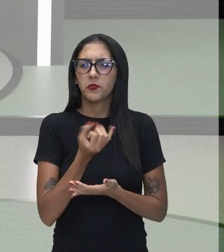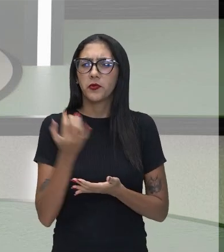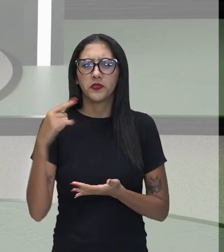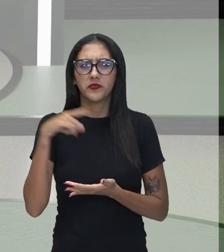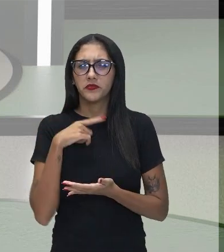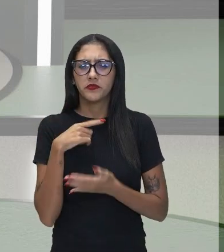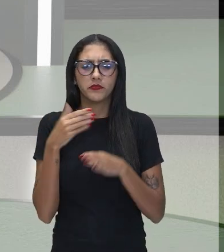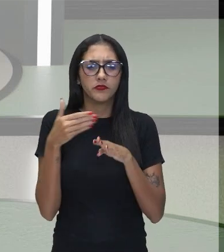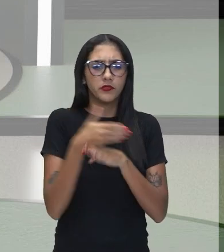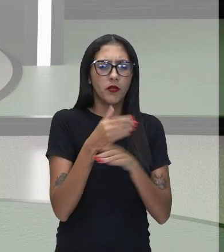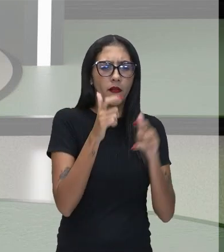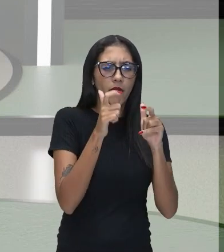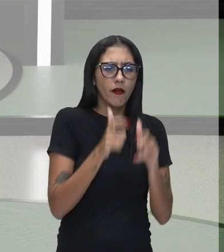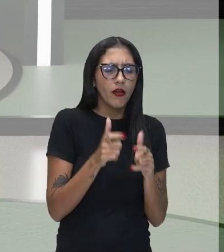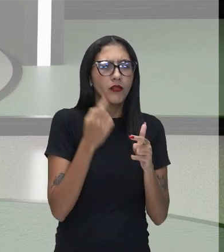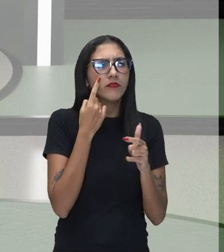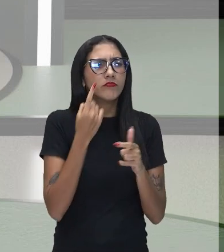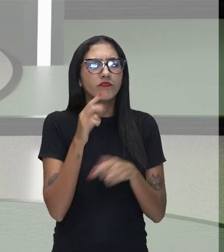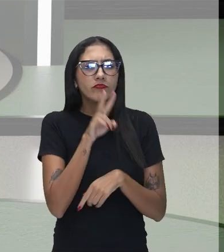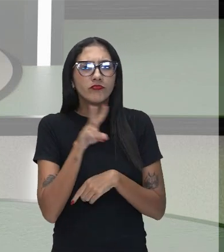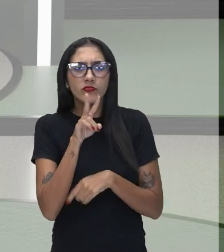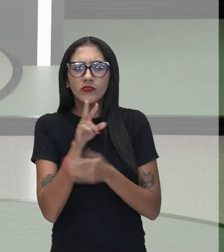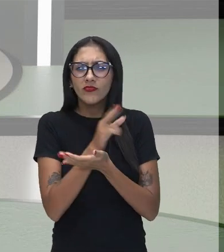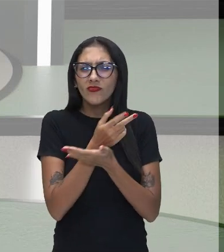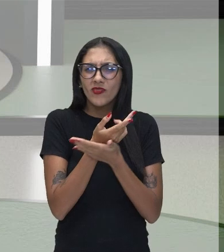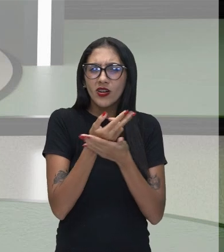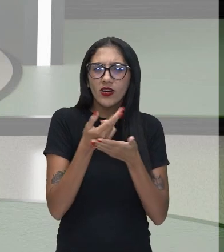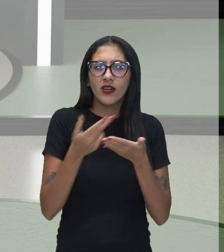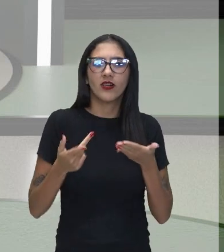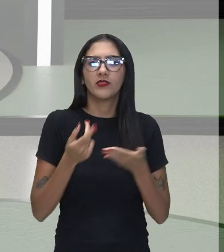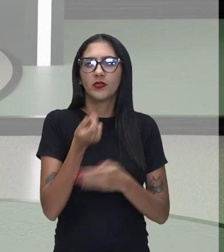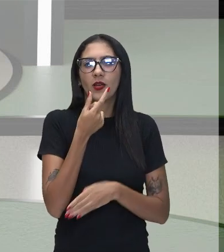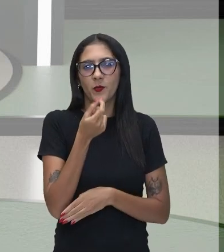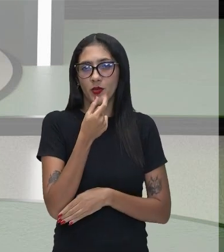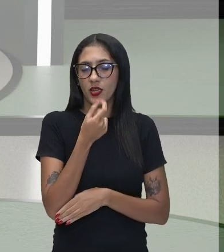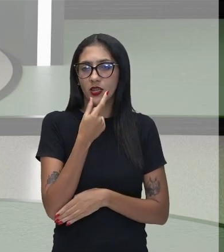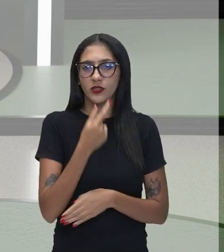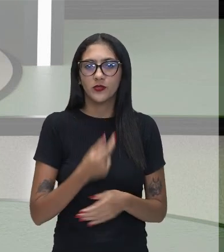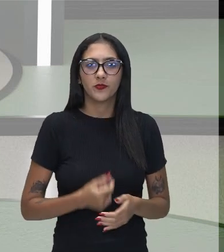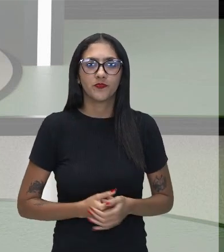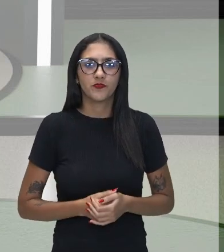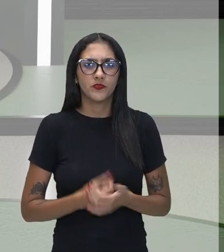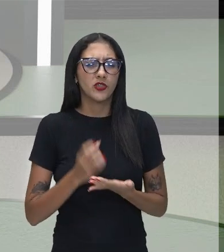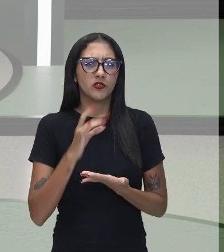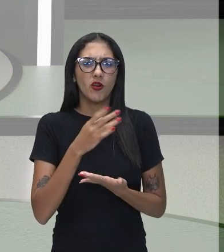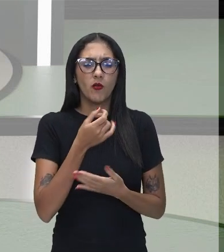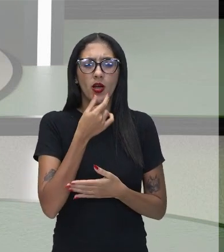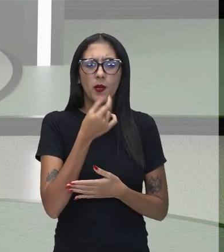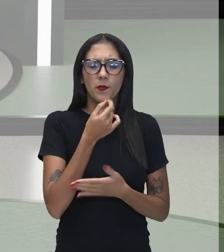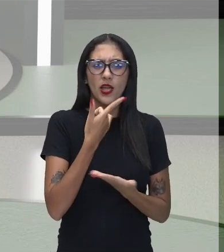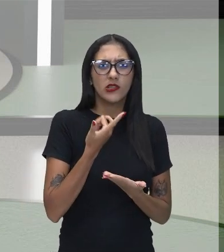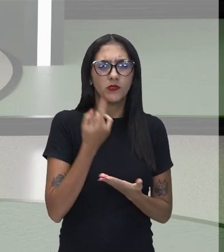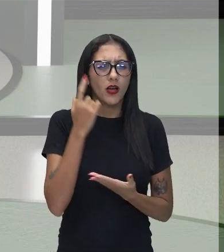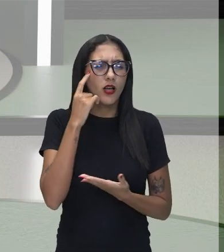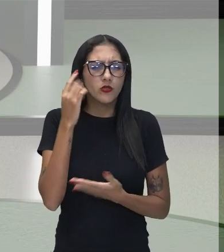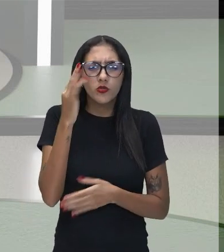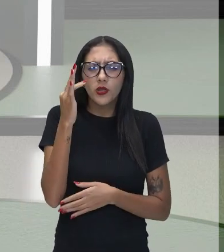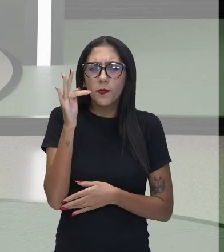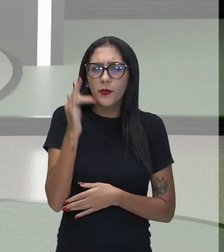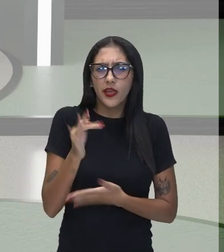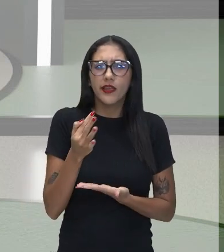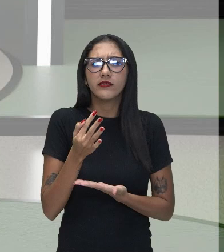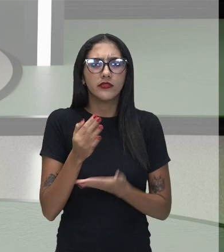farmácia e viu uma infinidade de medicamentos, seja ele um simples medicamento, um analgésico para uma dor